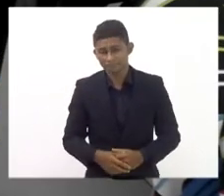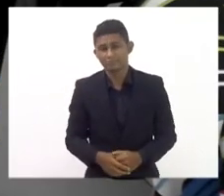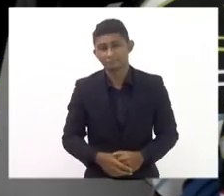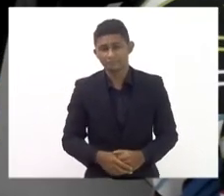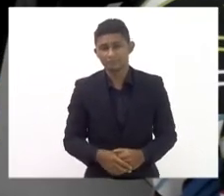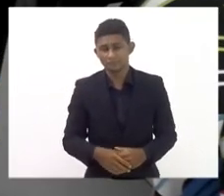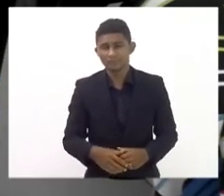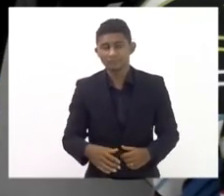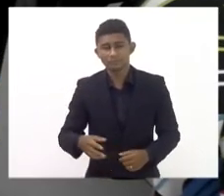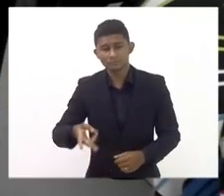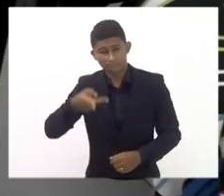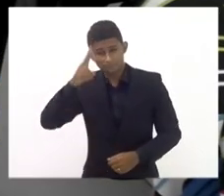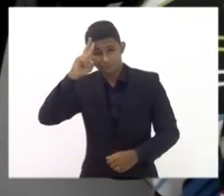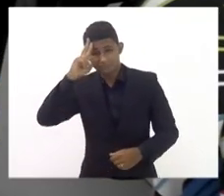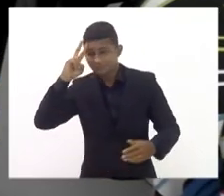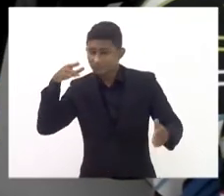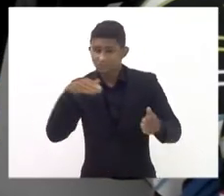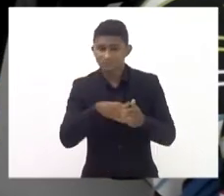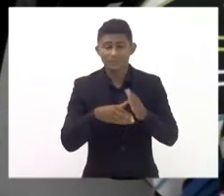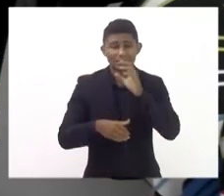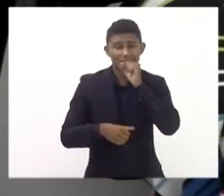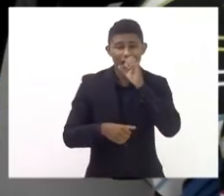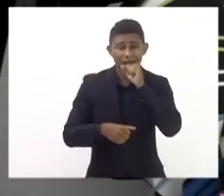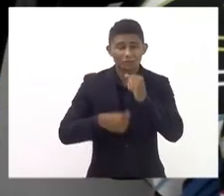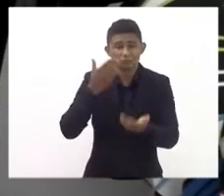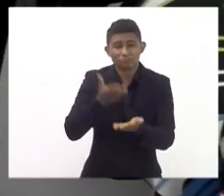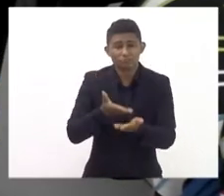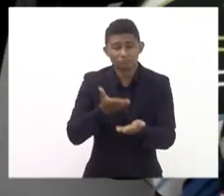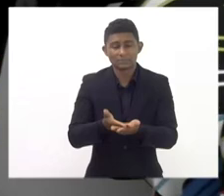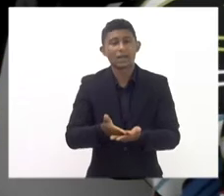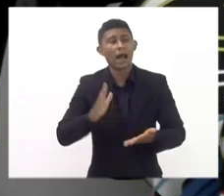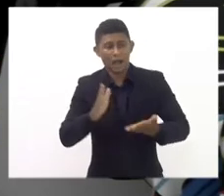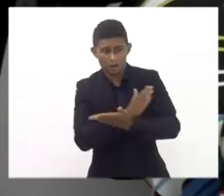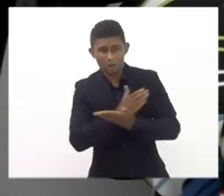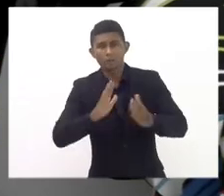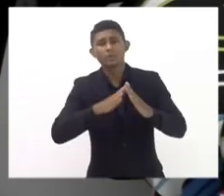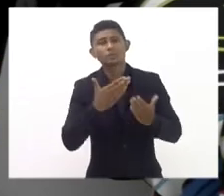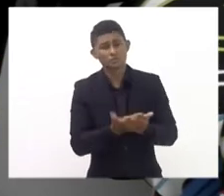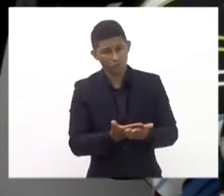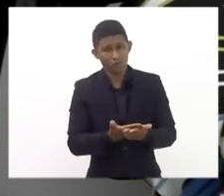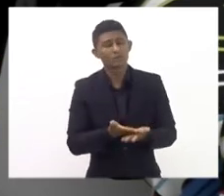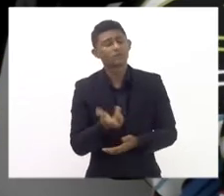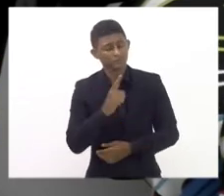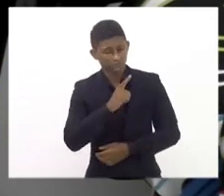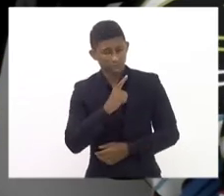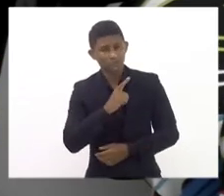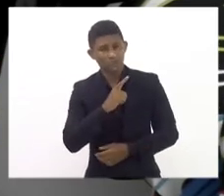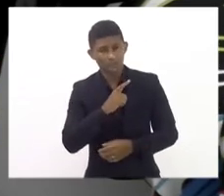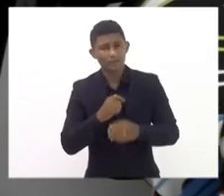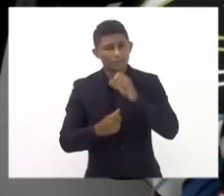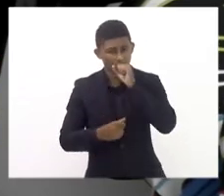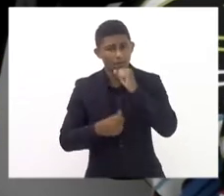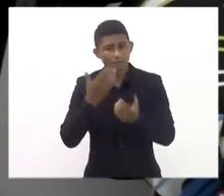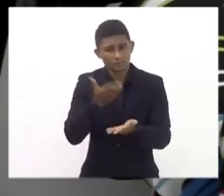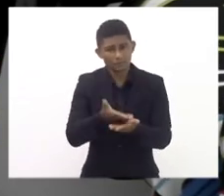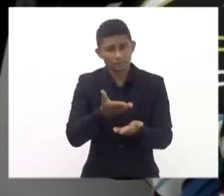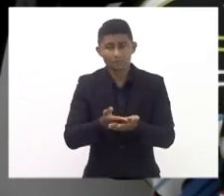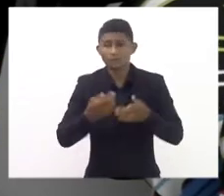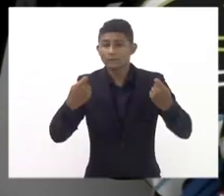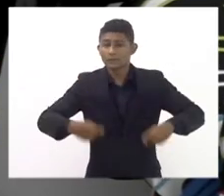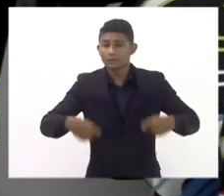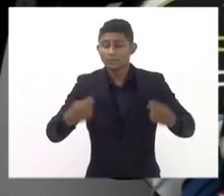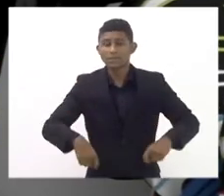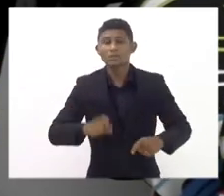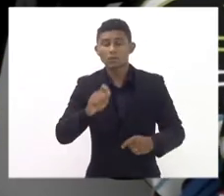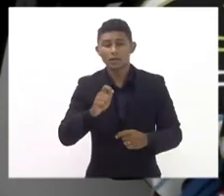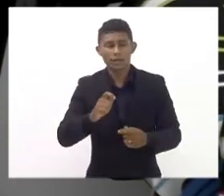segunda a sábado, né? As escolas da rede FATEC têm aulas sábados. O passe livre também precisa abarcar pelo menos 120